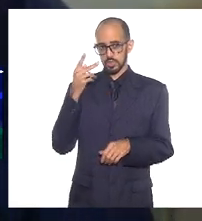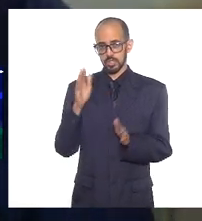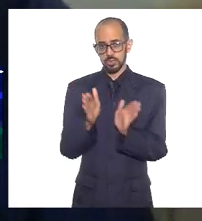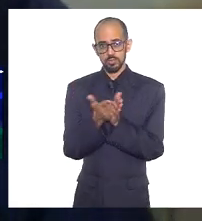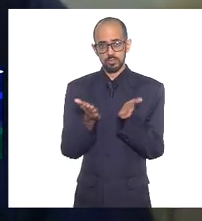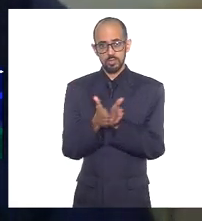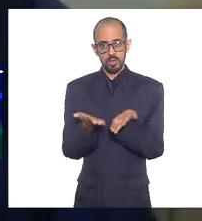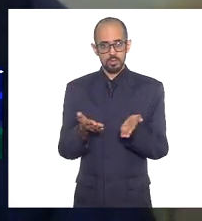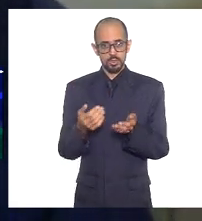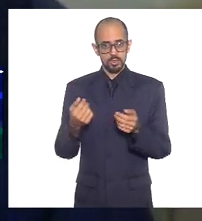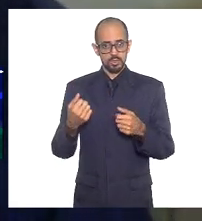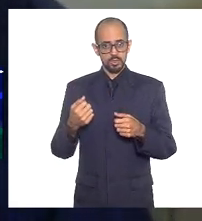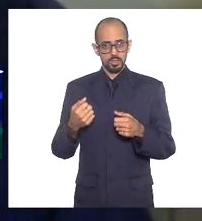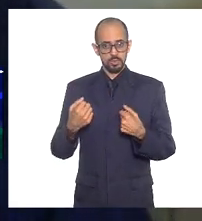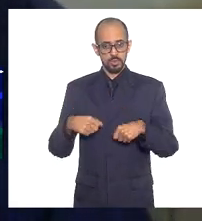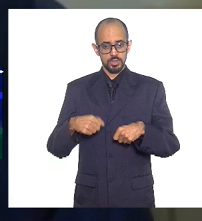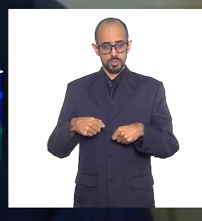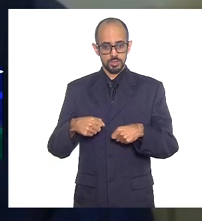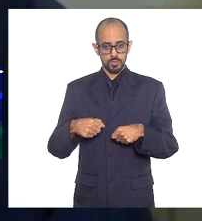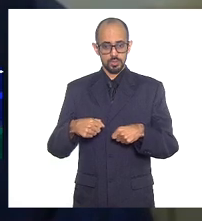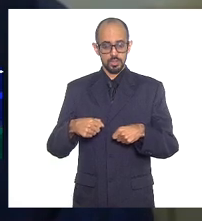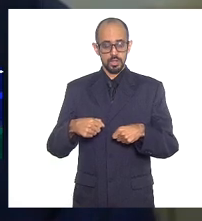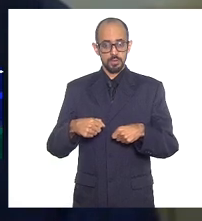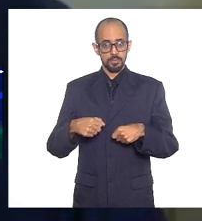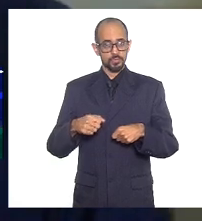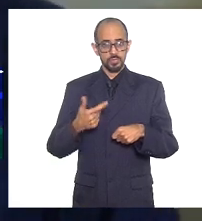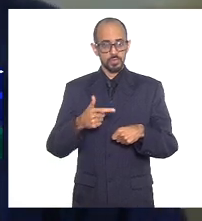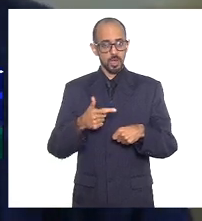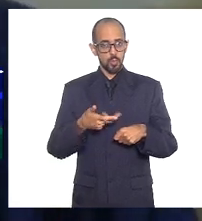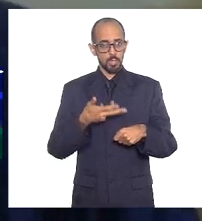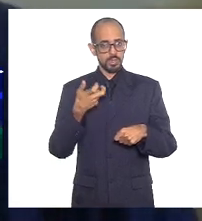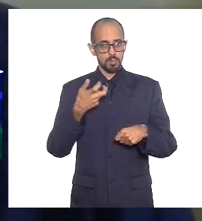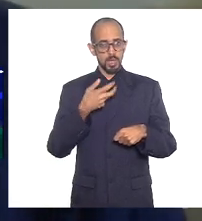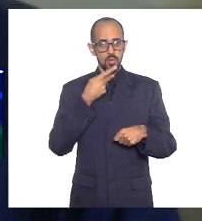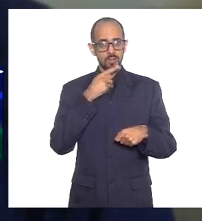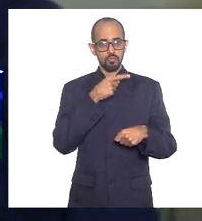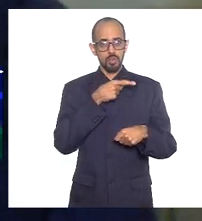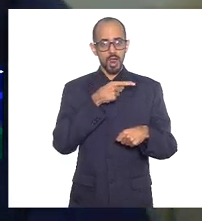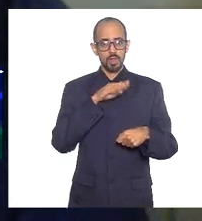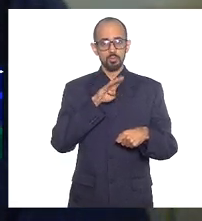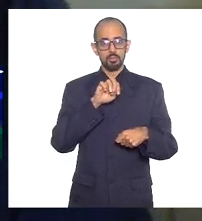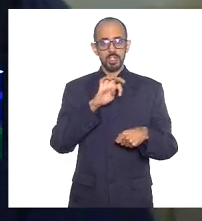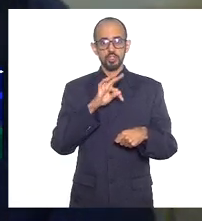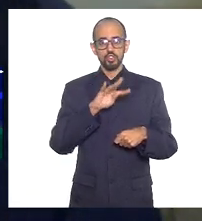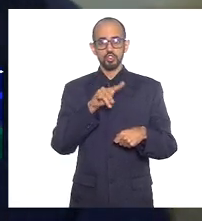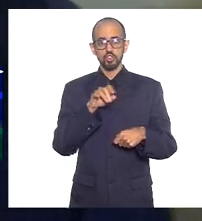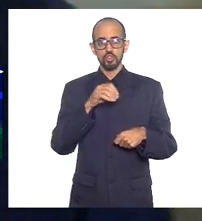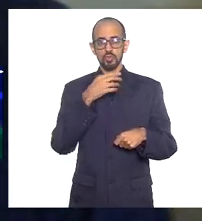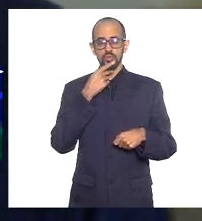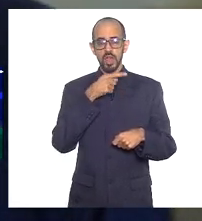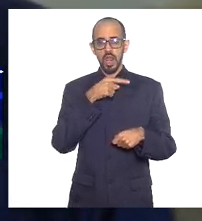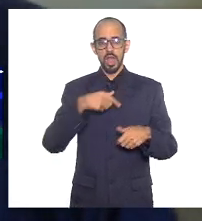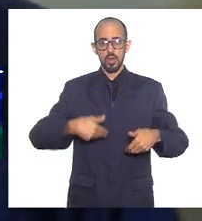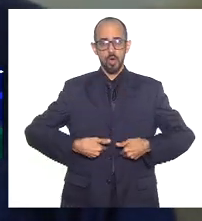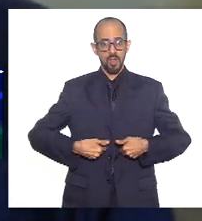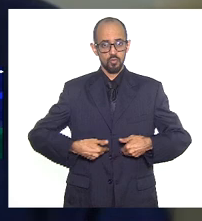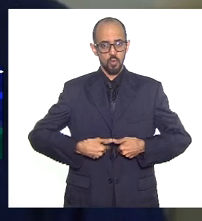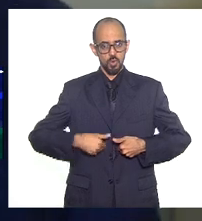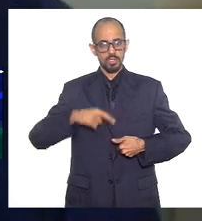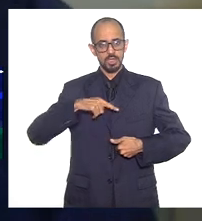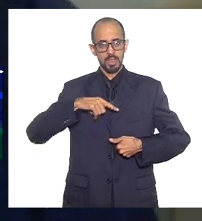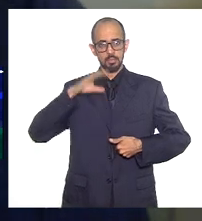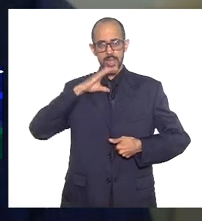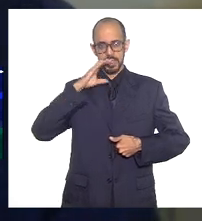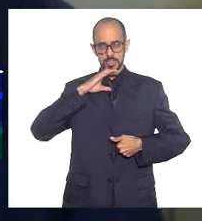considerar a máxima do Betinho de quem tem fome tem pressa e quando saiu deputada Marta Rocha